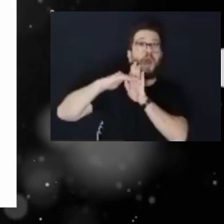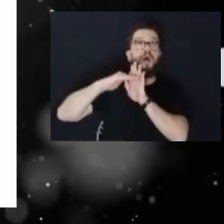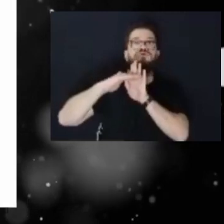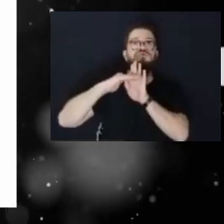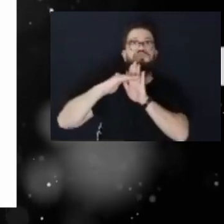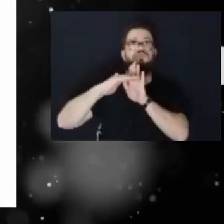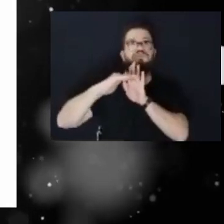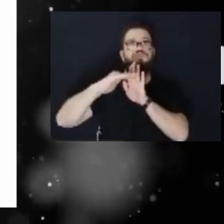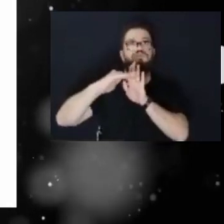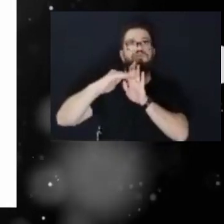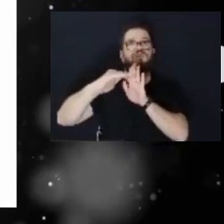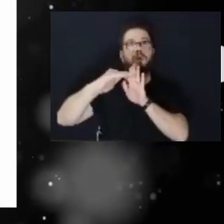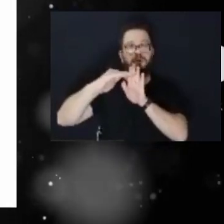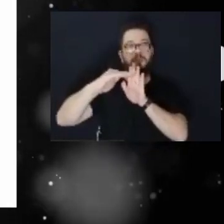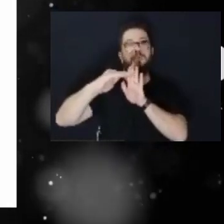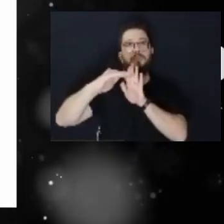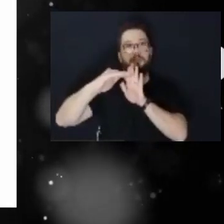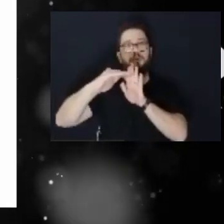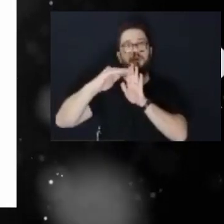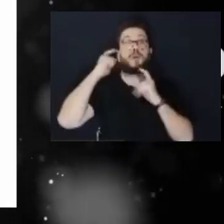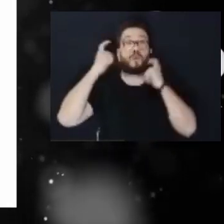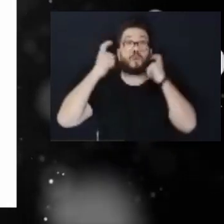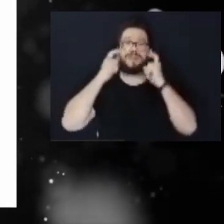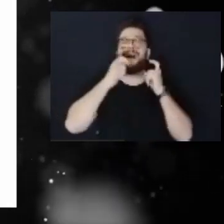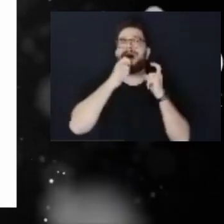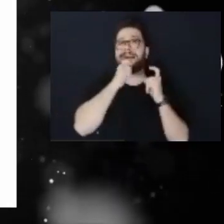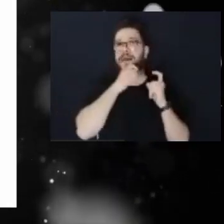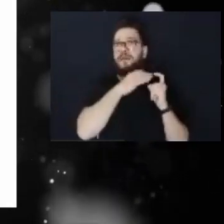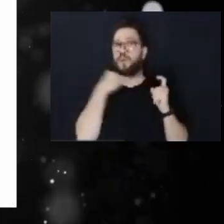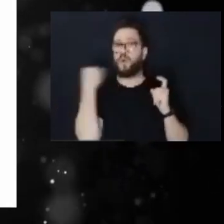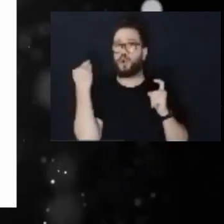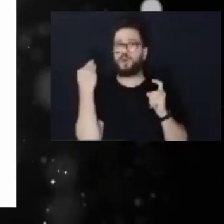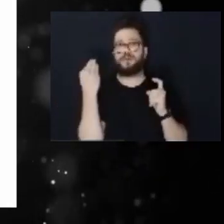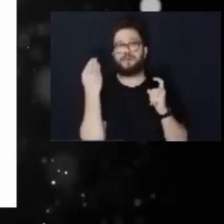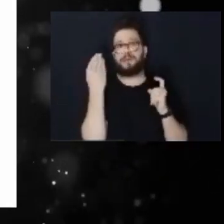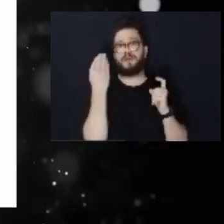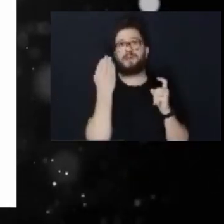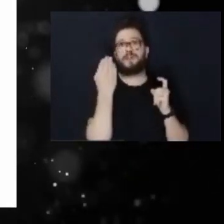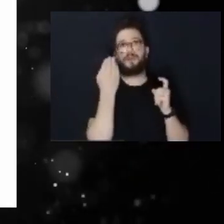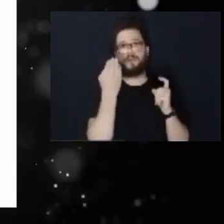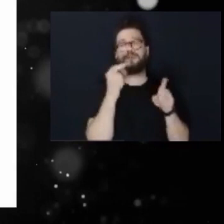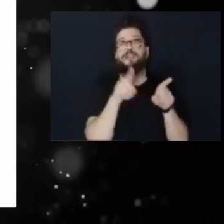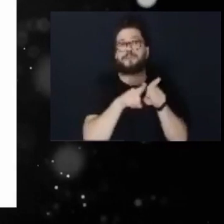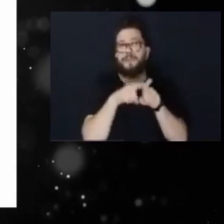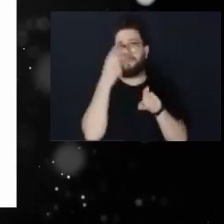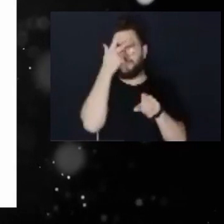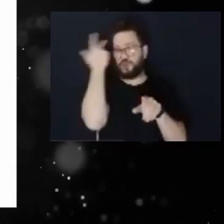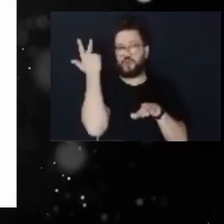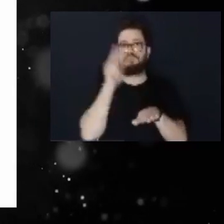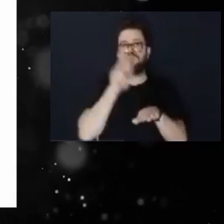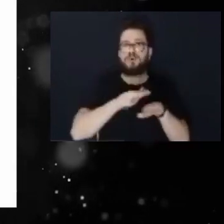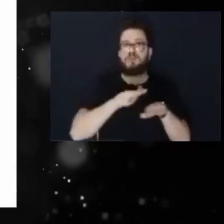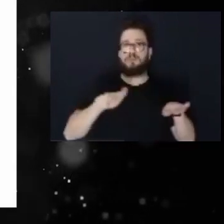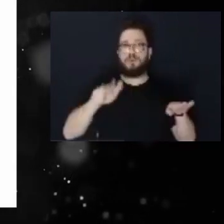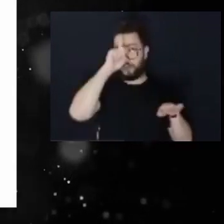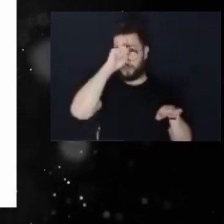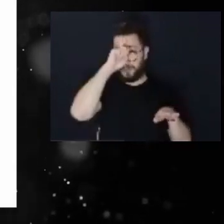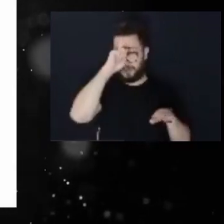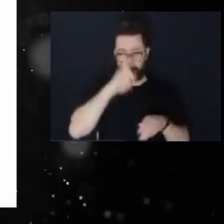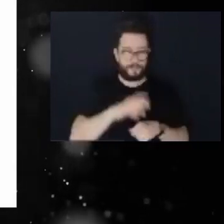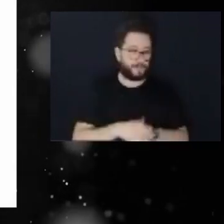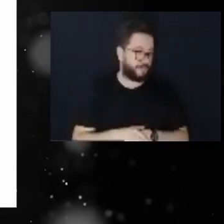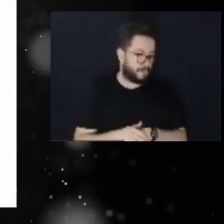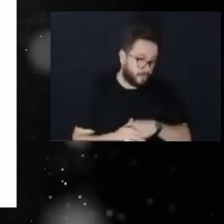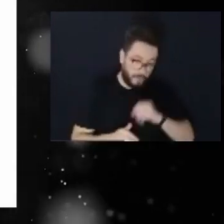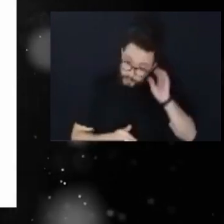embora para maio seja observada uma situação de declínio e um pouco de estabilidade. Mas